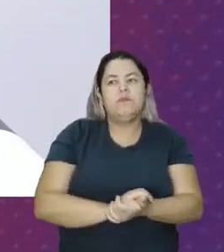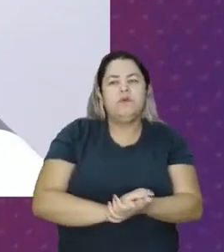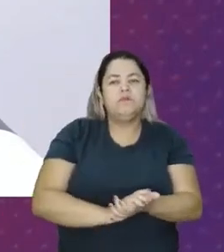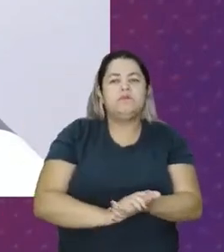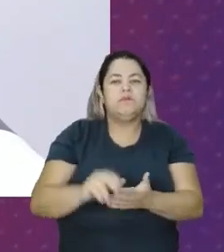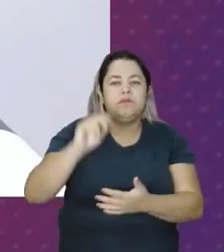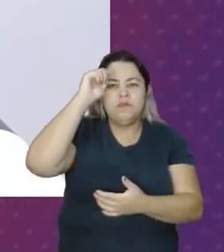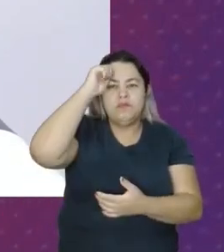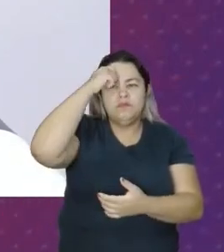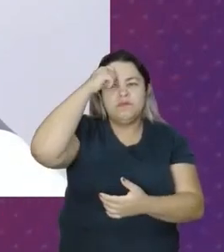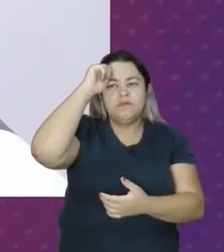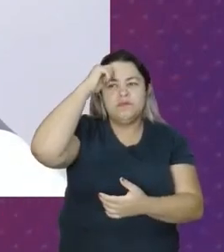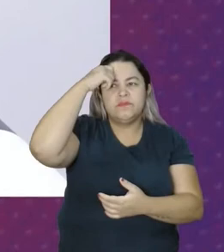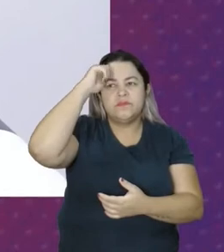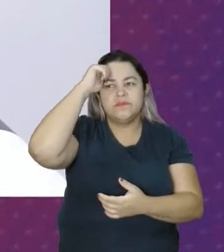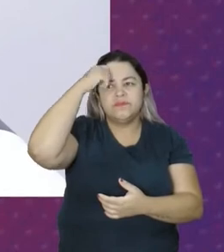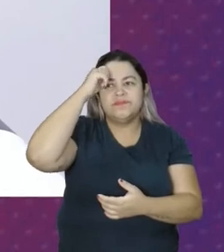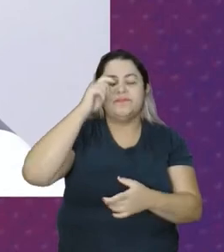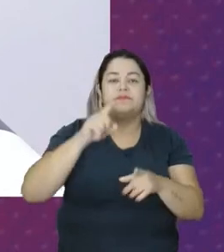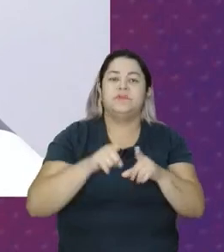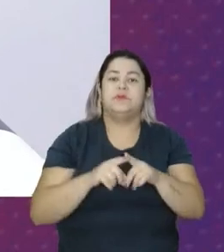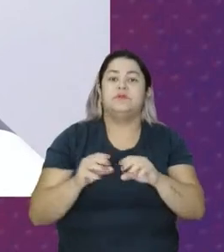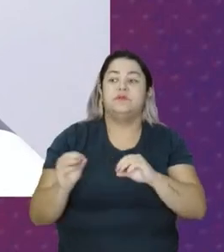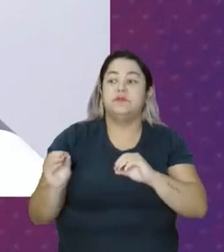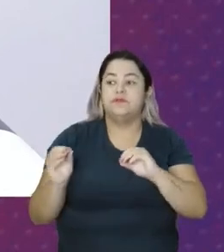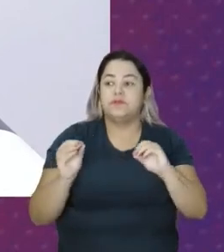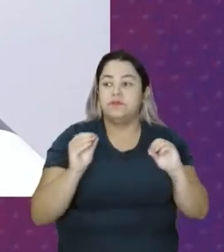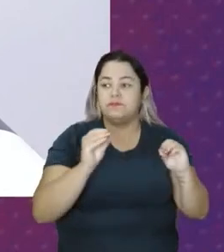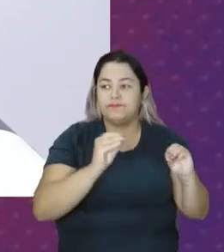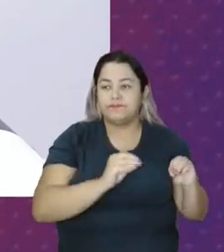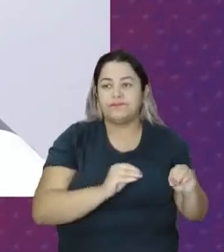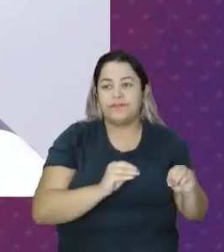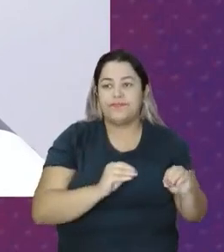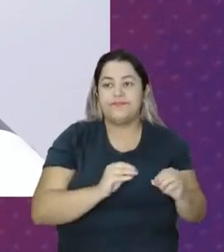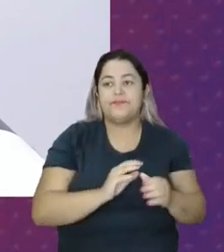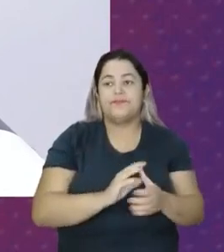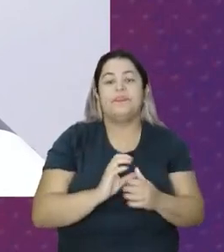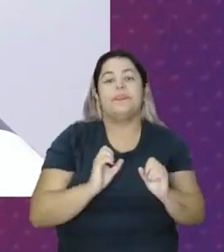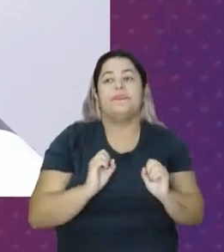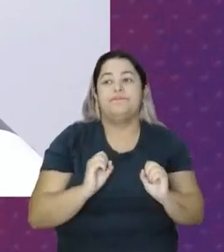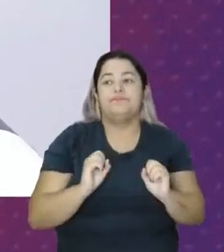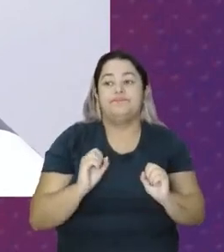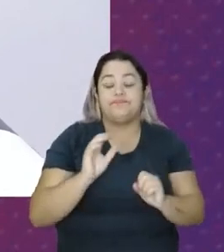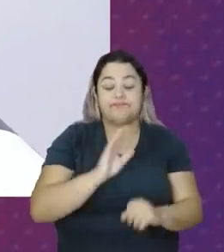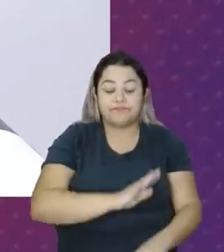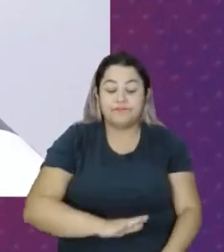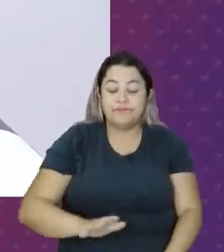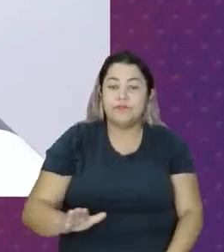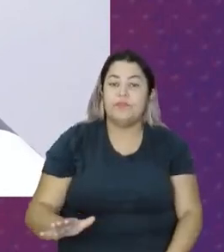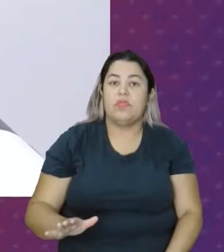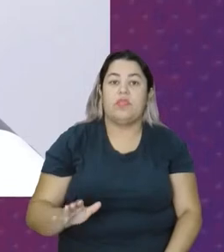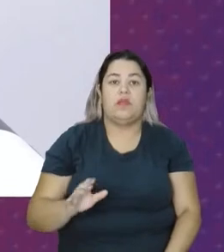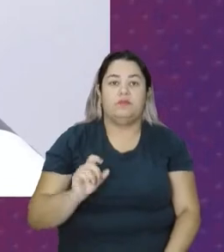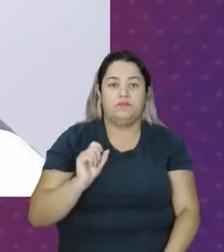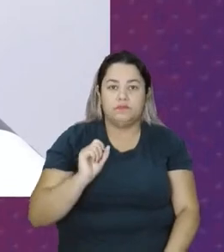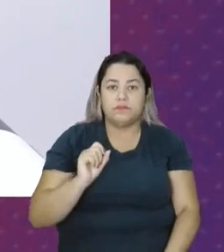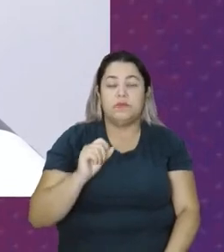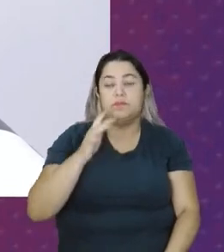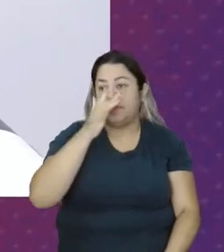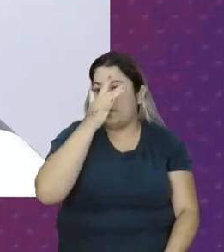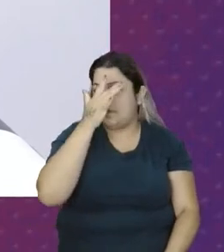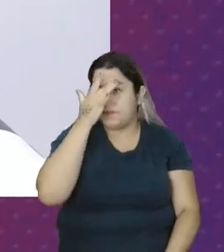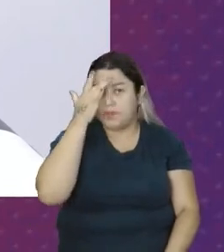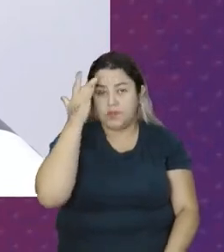os negros eram capturados, e vejam bem, normalmente eram crianças e pessoas